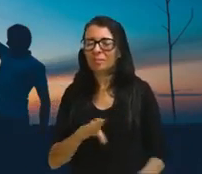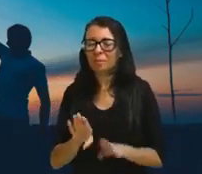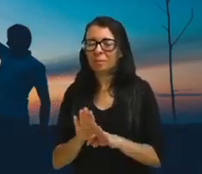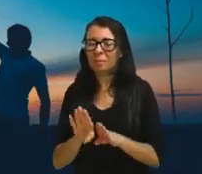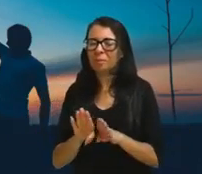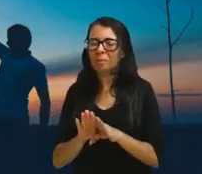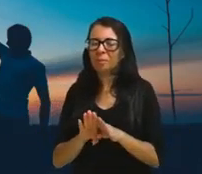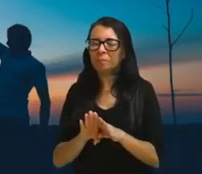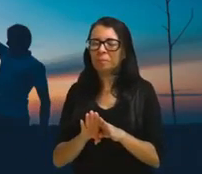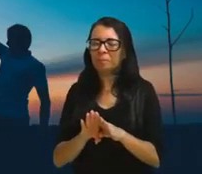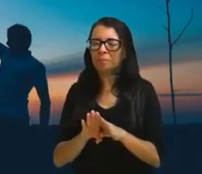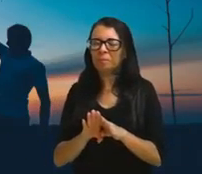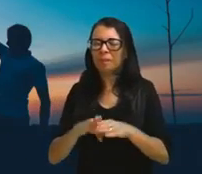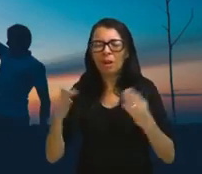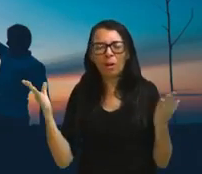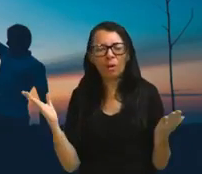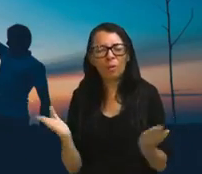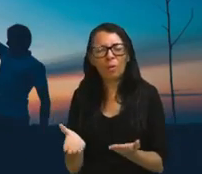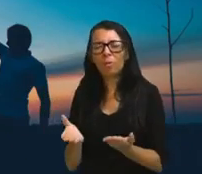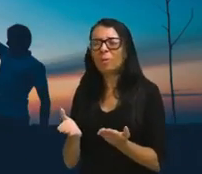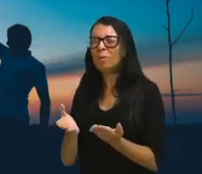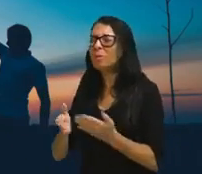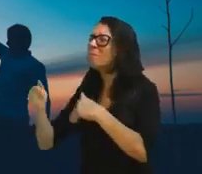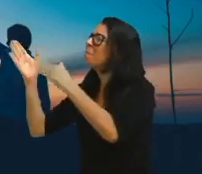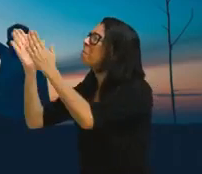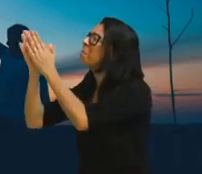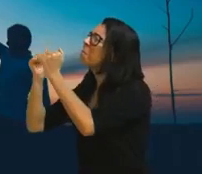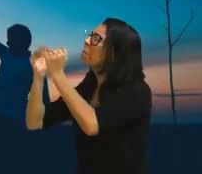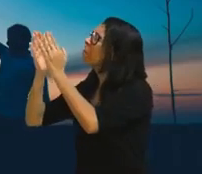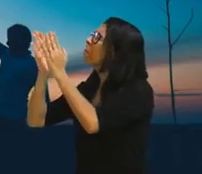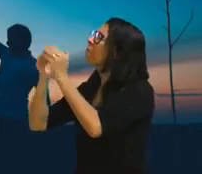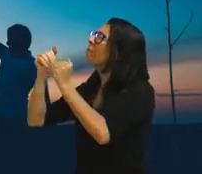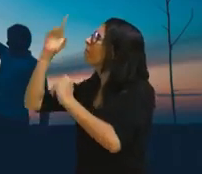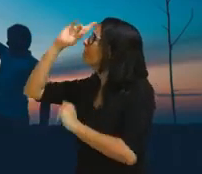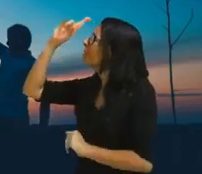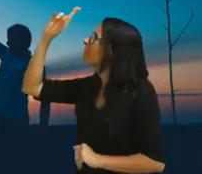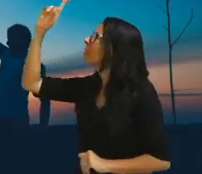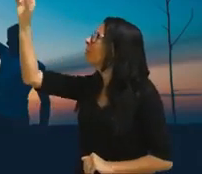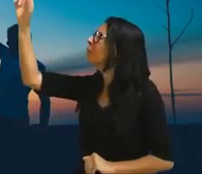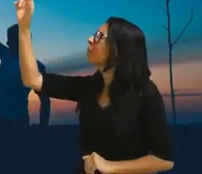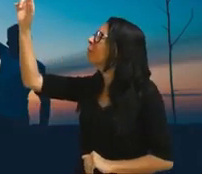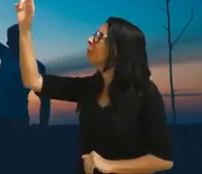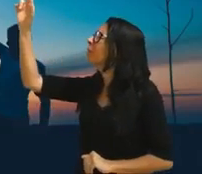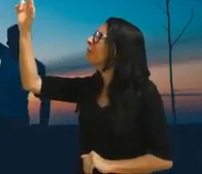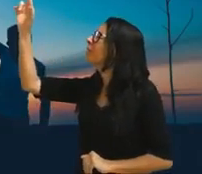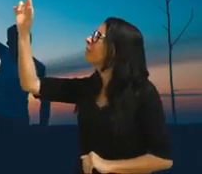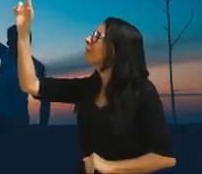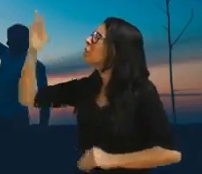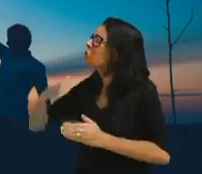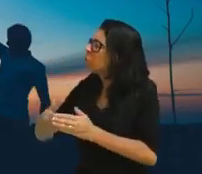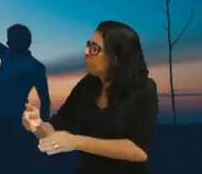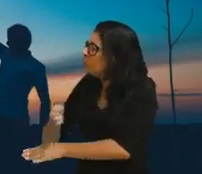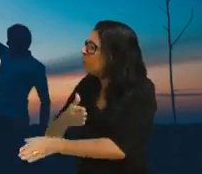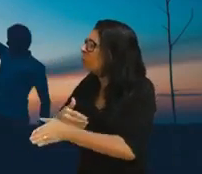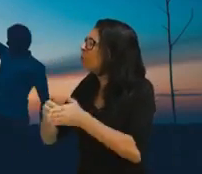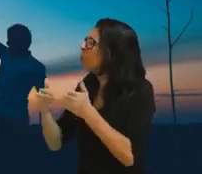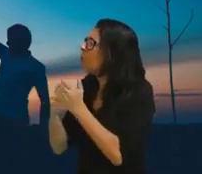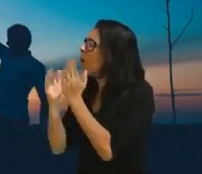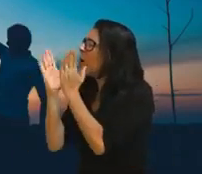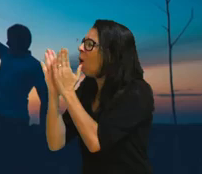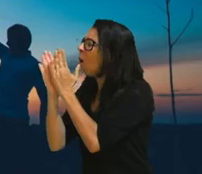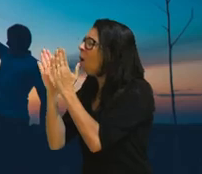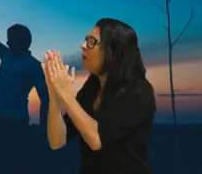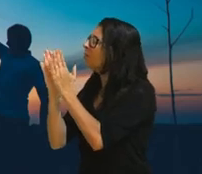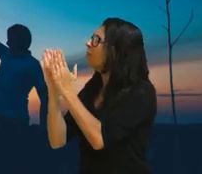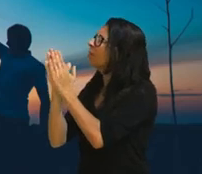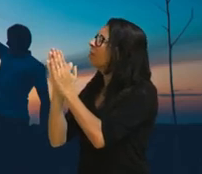e eu peço ao Senhor que acolha, receba, Pai, cada oração, cada expressão de